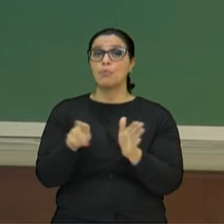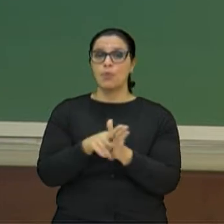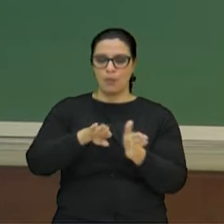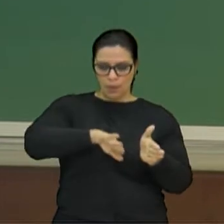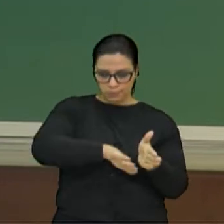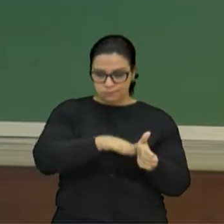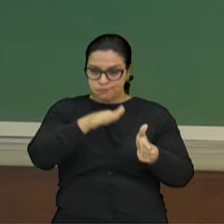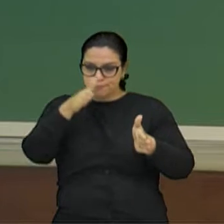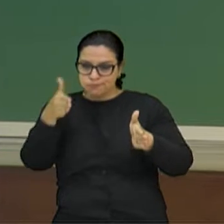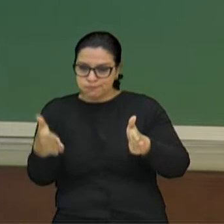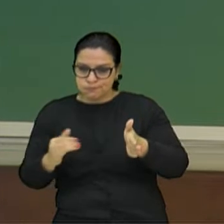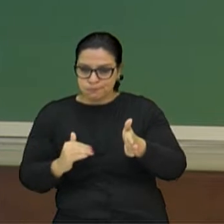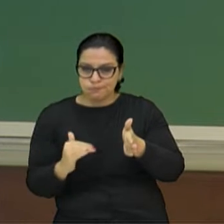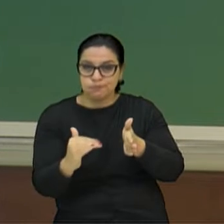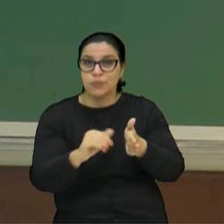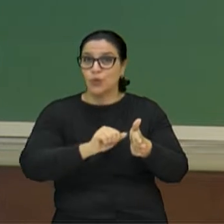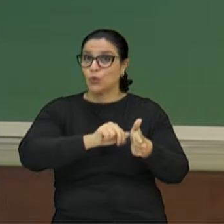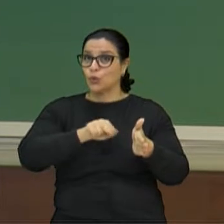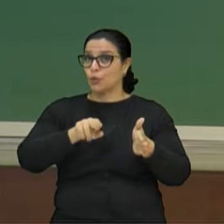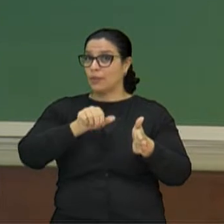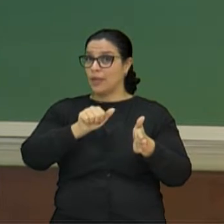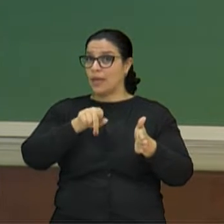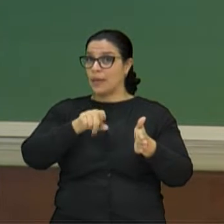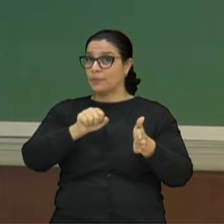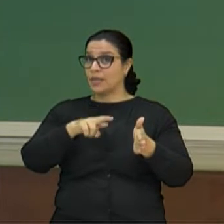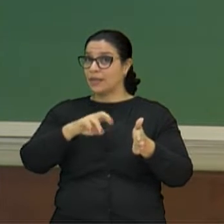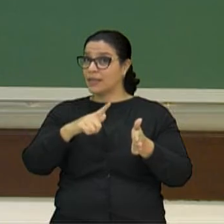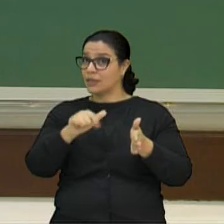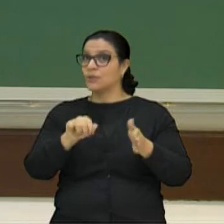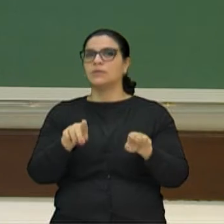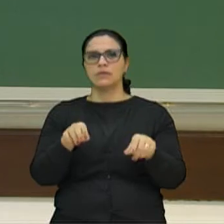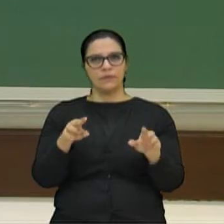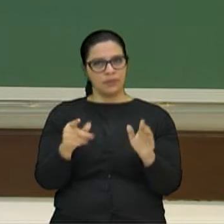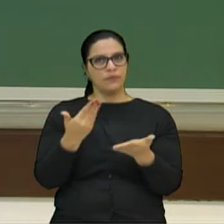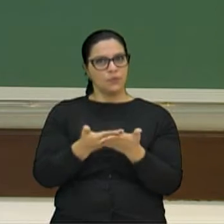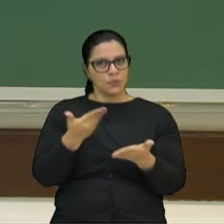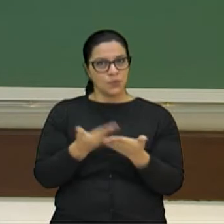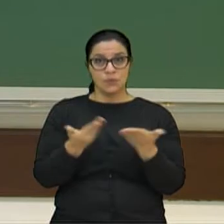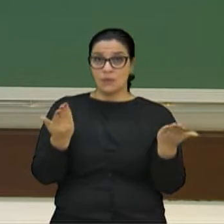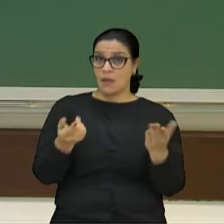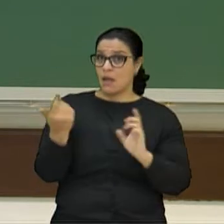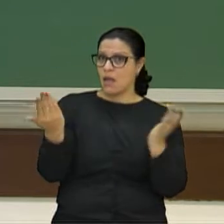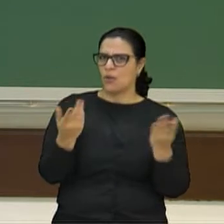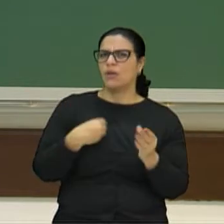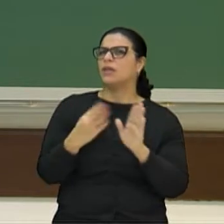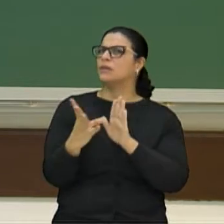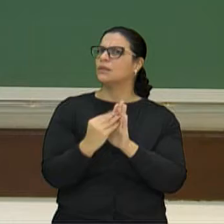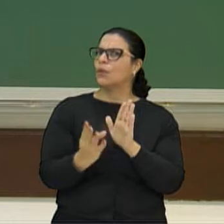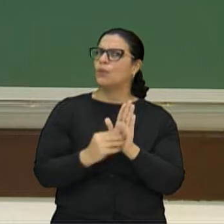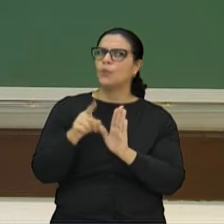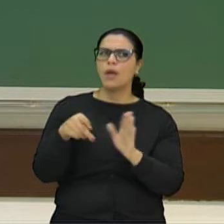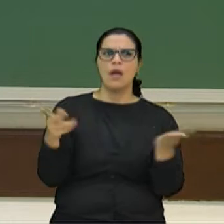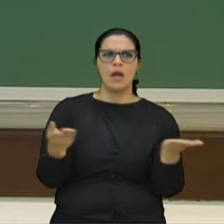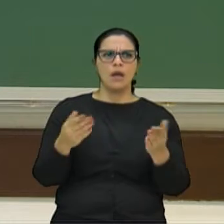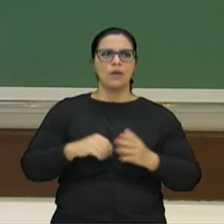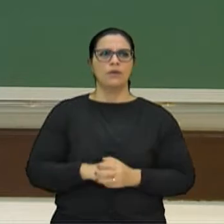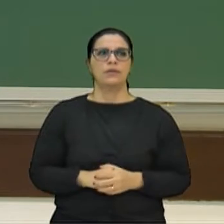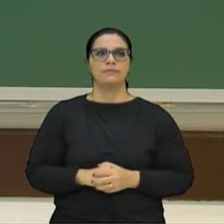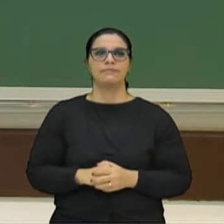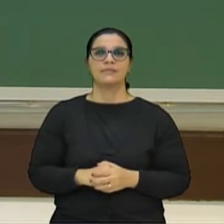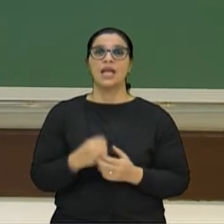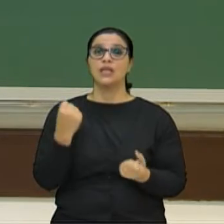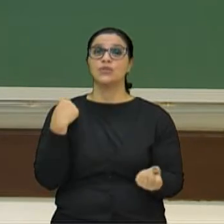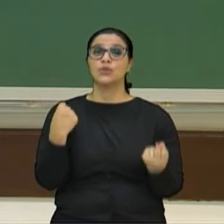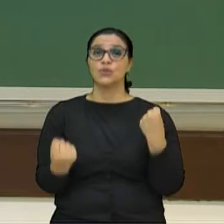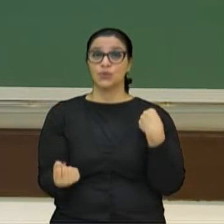aparelho também faz parte do conteúdo desse trimestre. A vocês que estão se perguntando que conteúdo é esse, eu